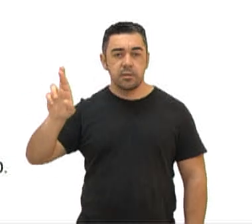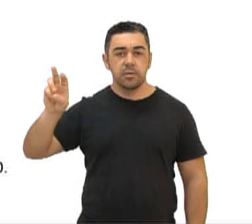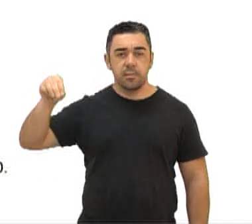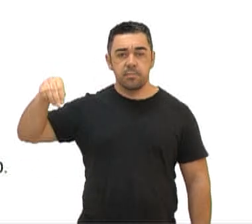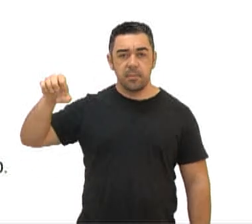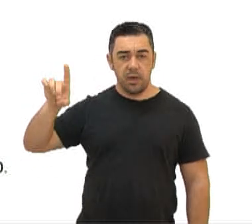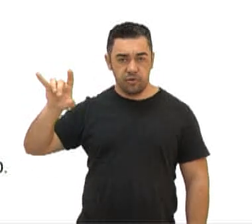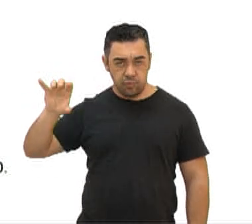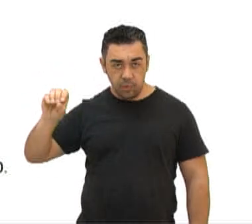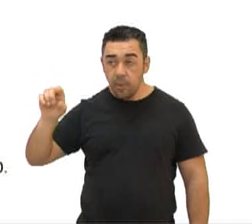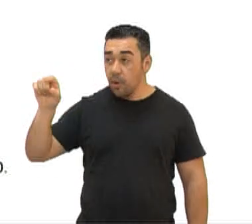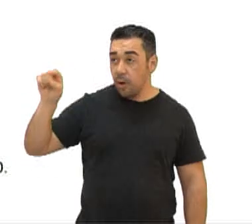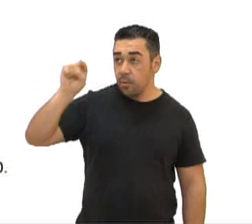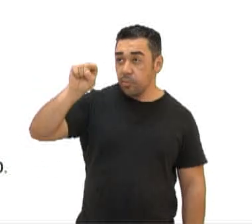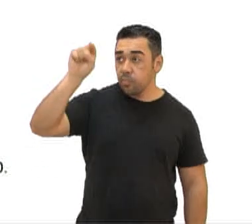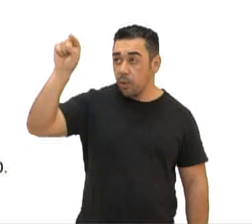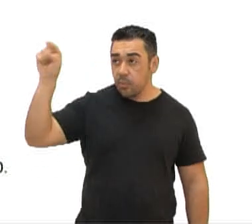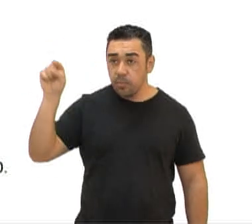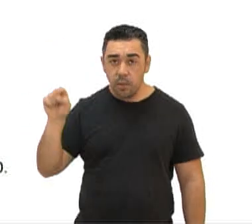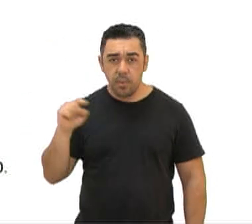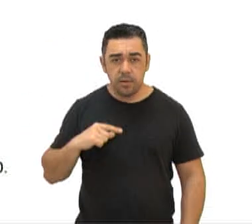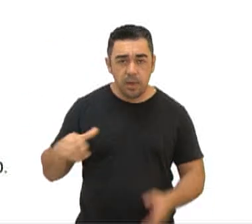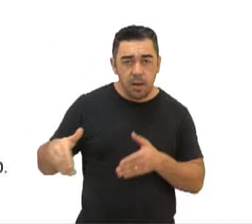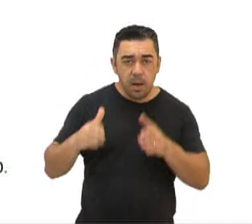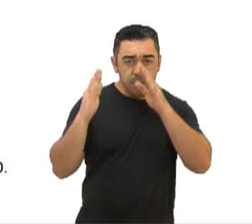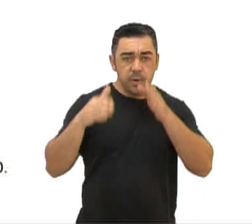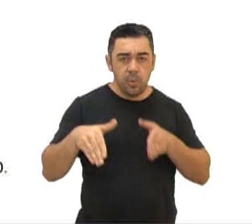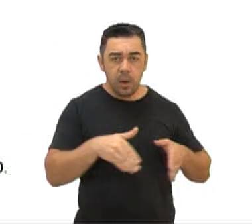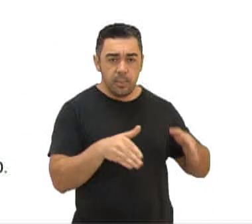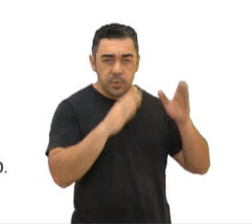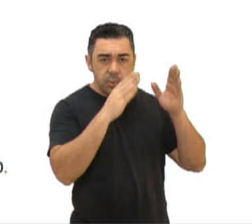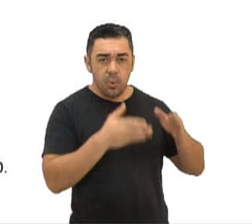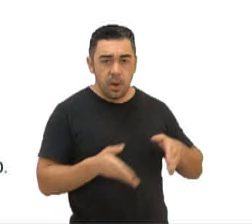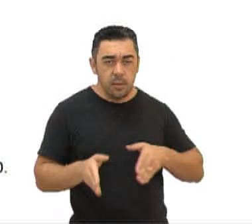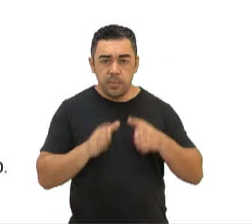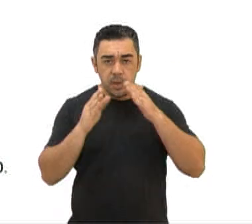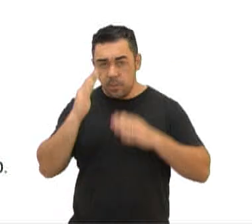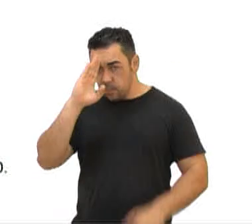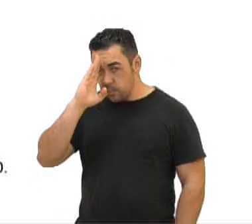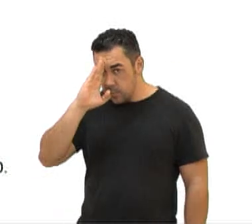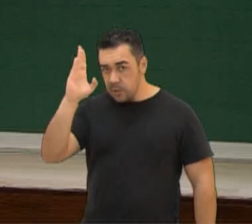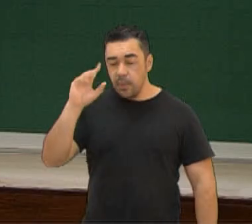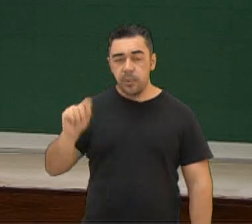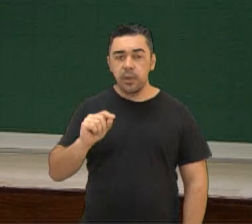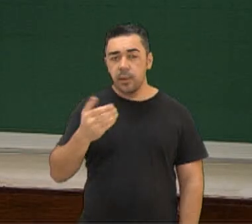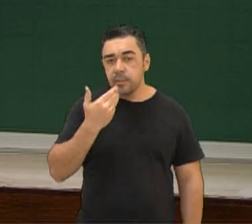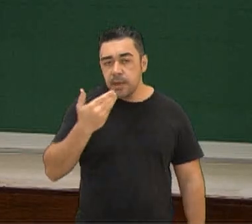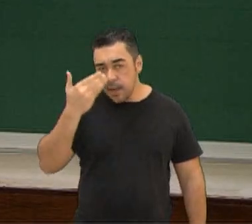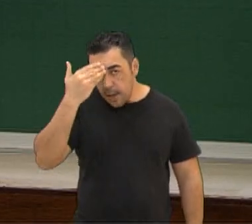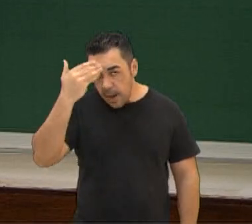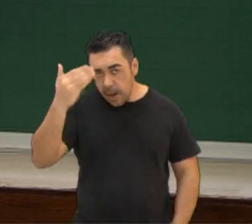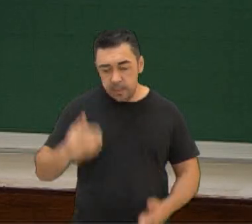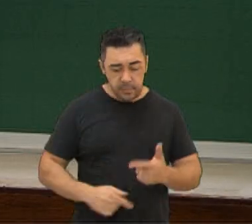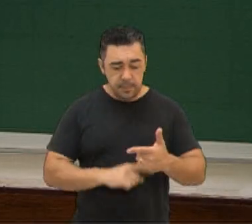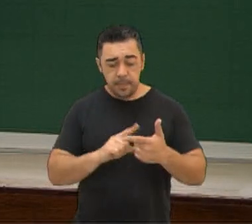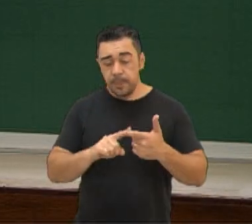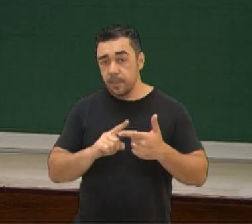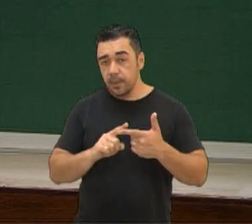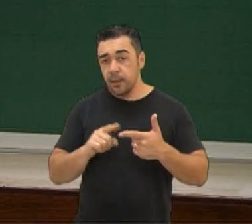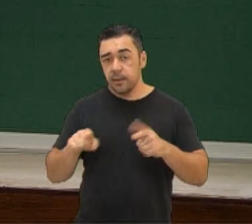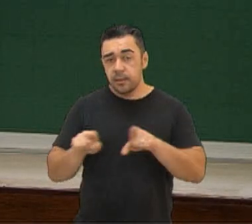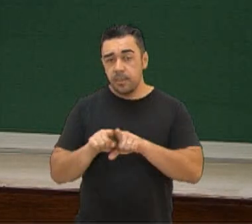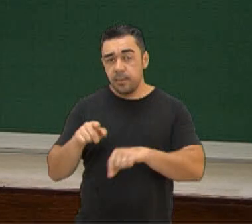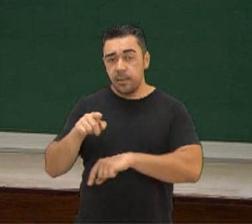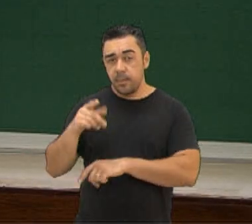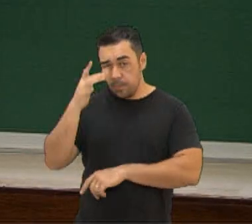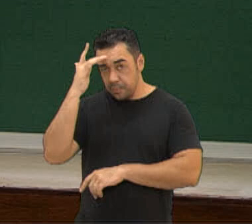ter, então, todas essas rotas comerciais, principalmente feitas pelos árabes e os espanhóis, nesse